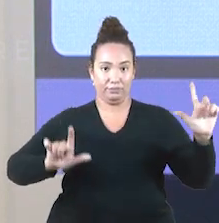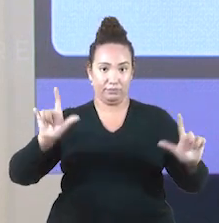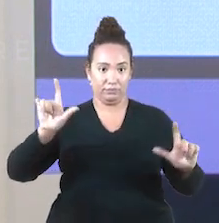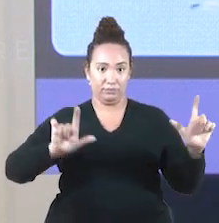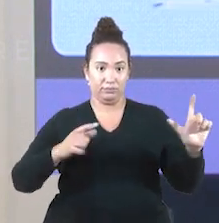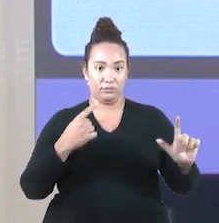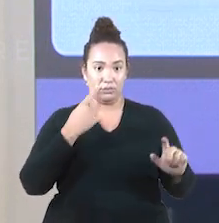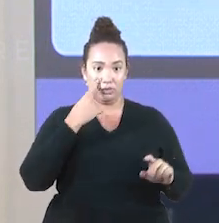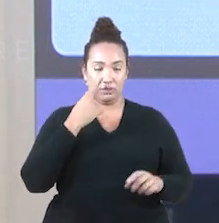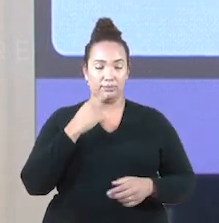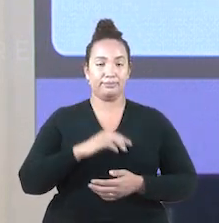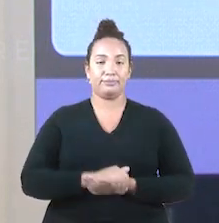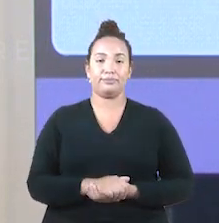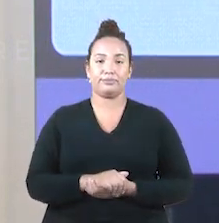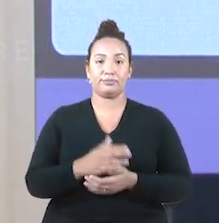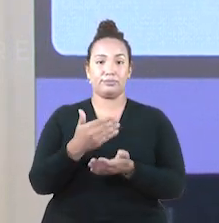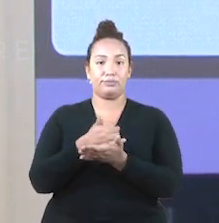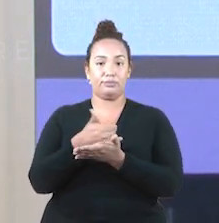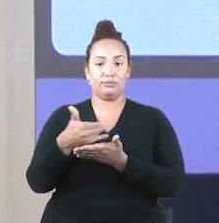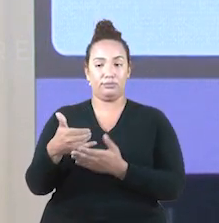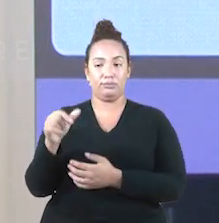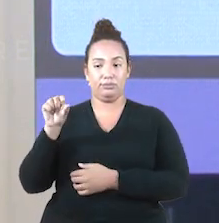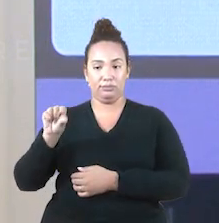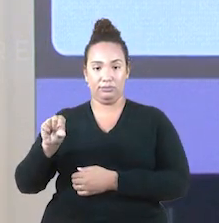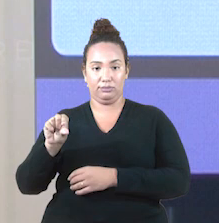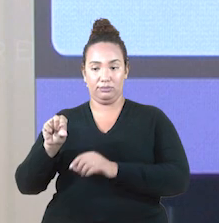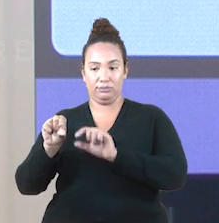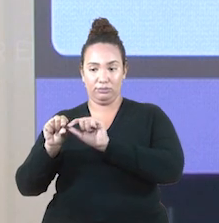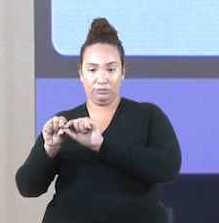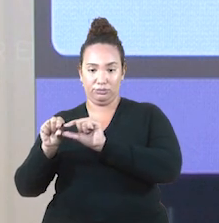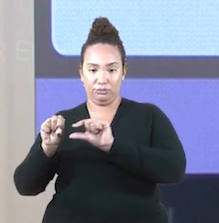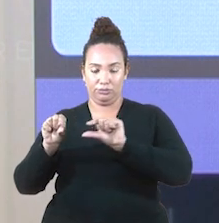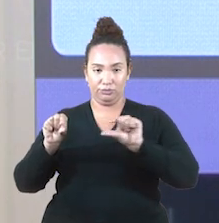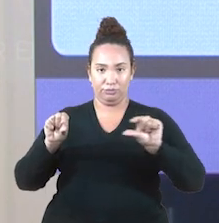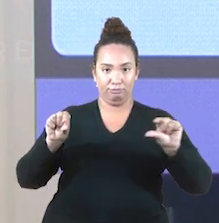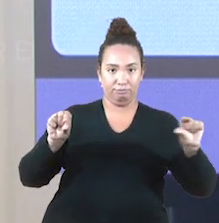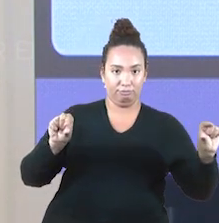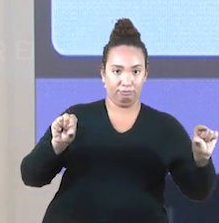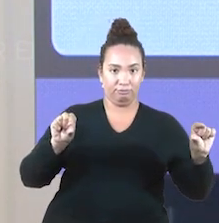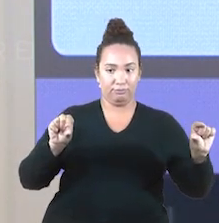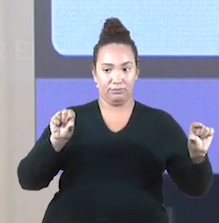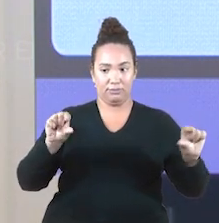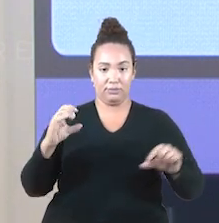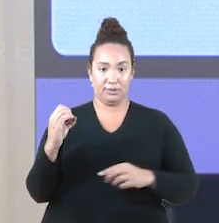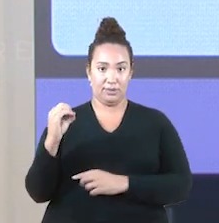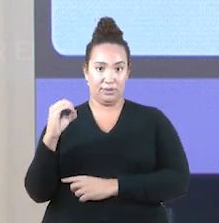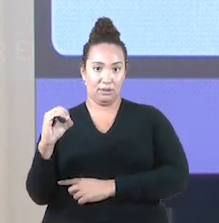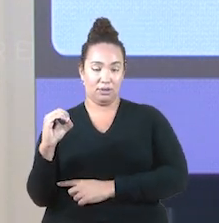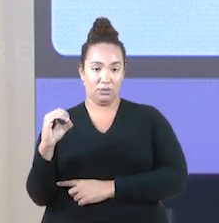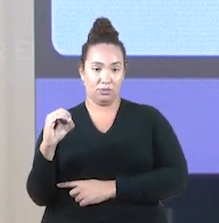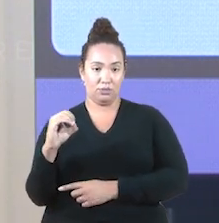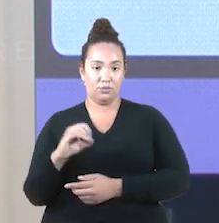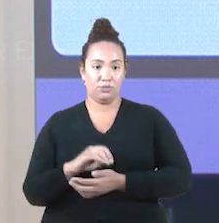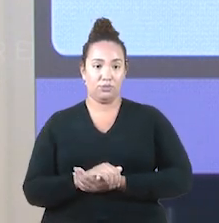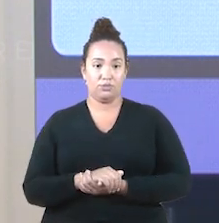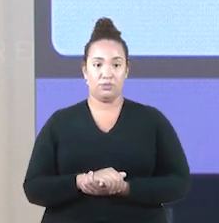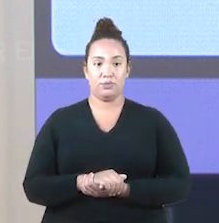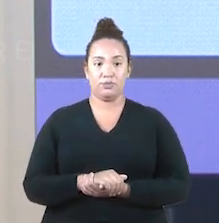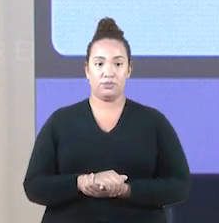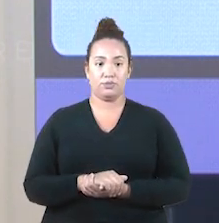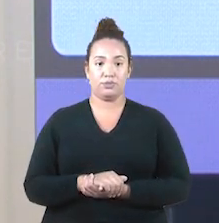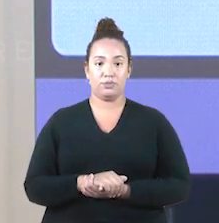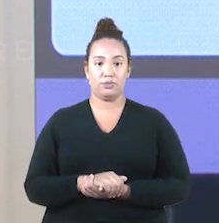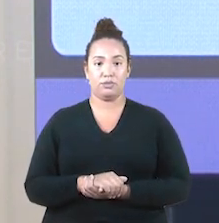nós colocamos o início da trena lá no início da tela, no ponto 0. E aí,